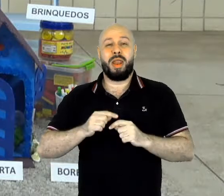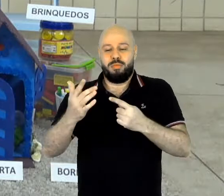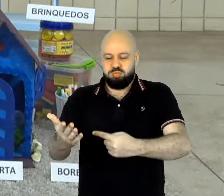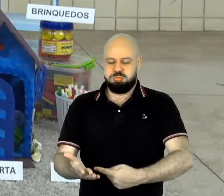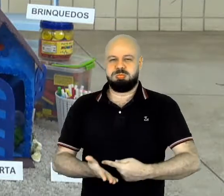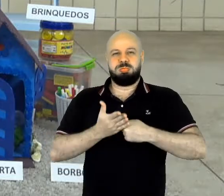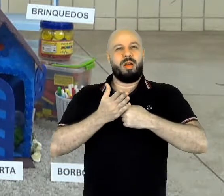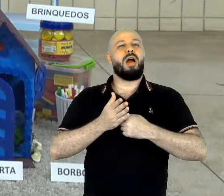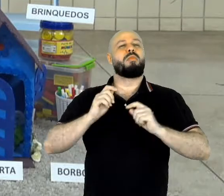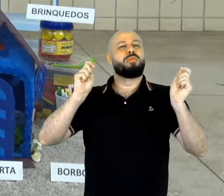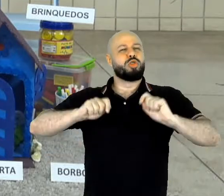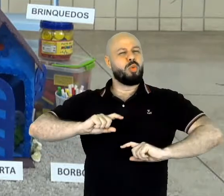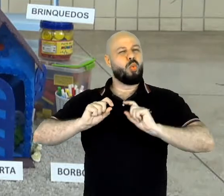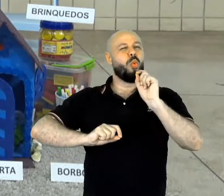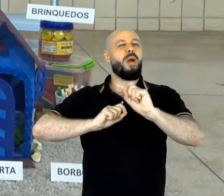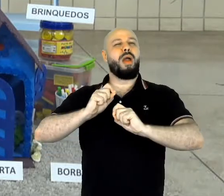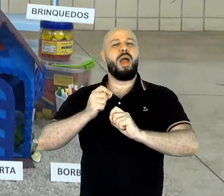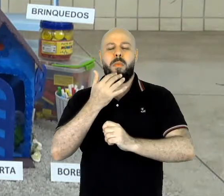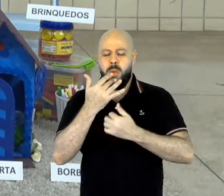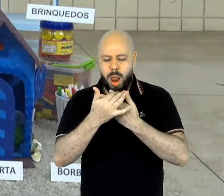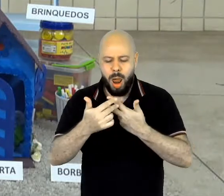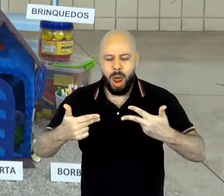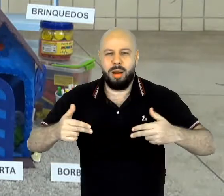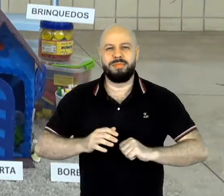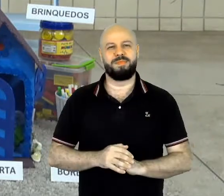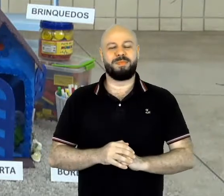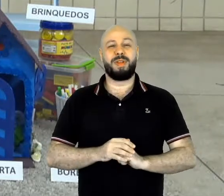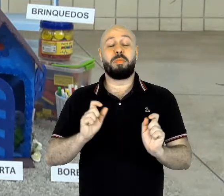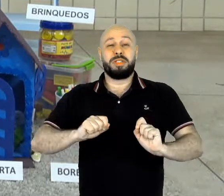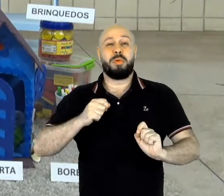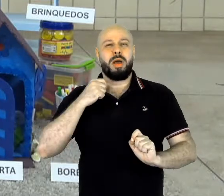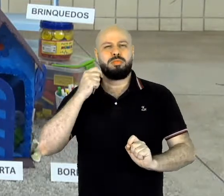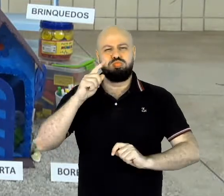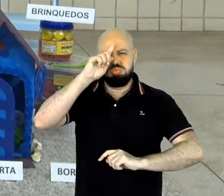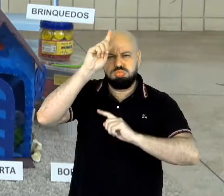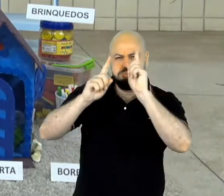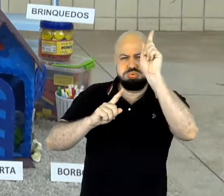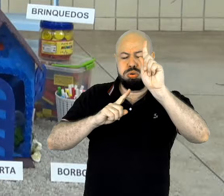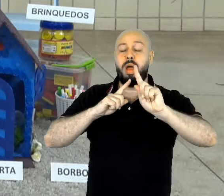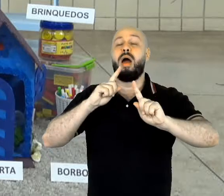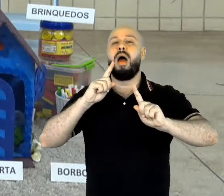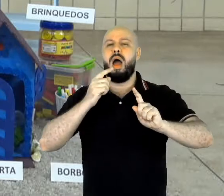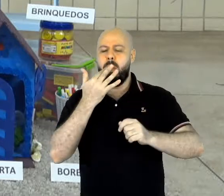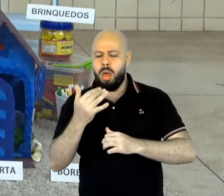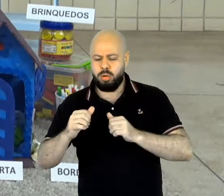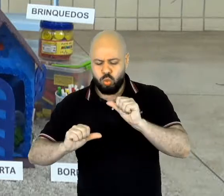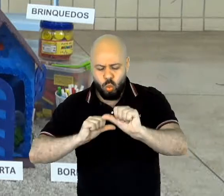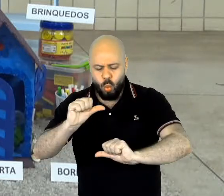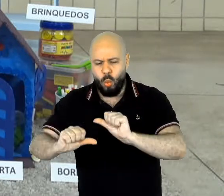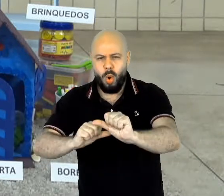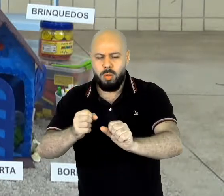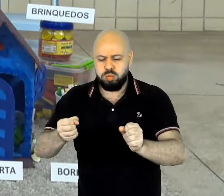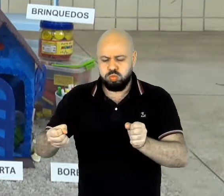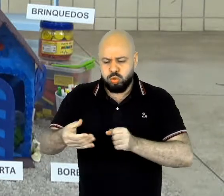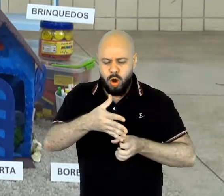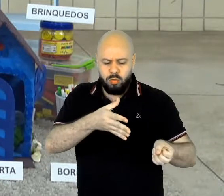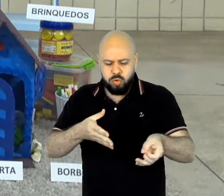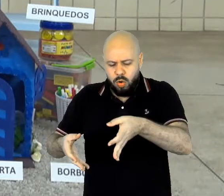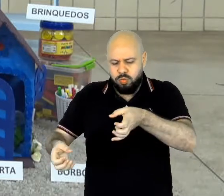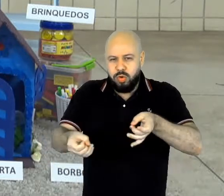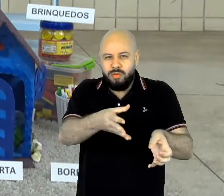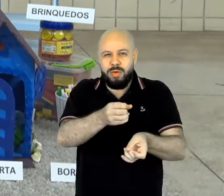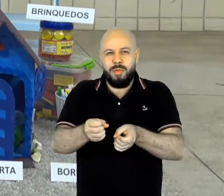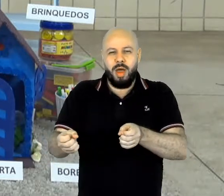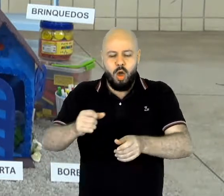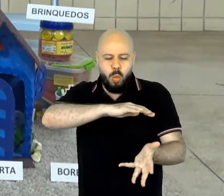essa maravilha toda. E com elas a gente também recria novas cores, deixando o nosso mundo ainda mais